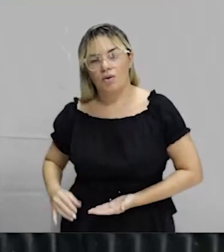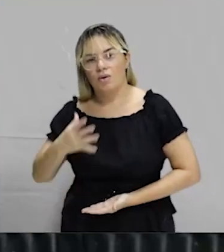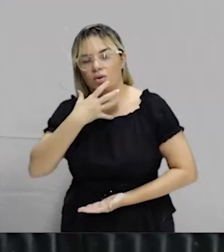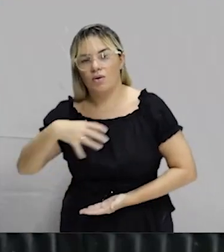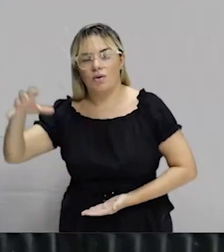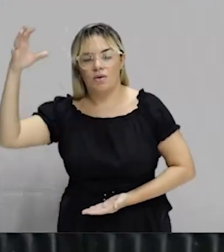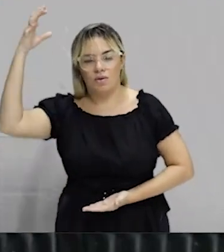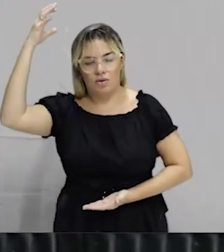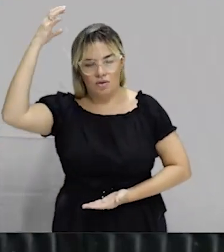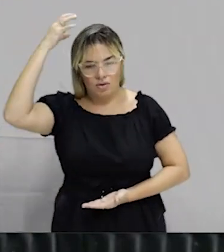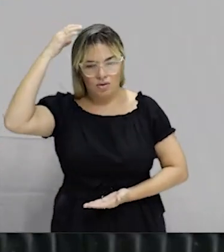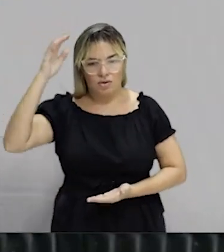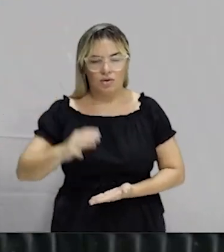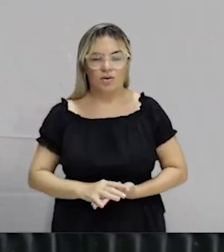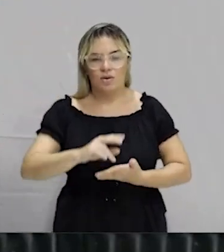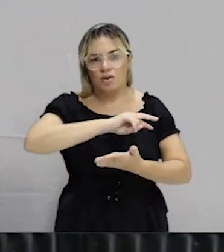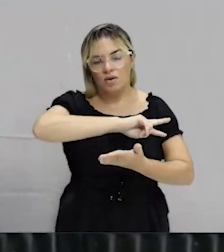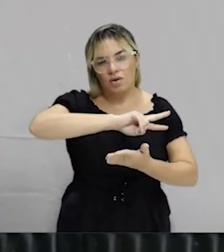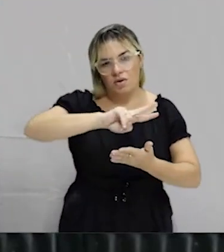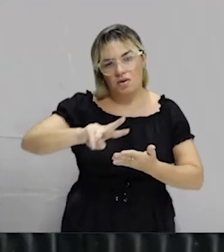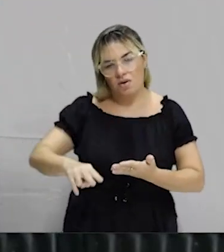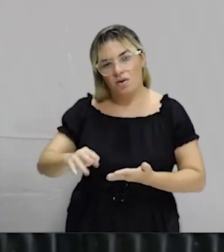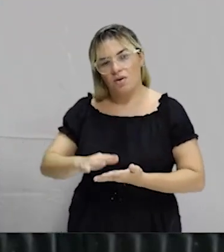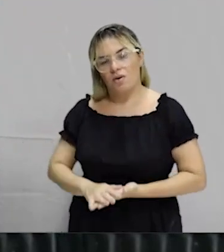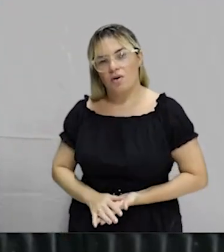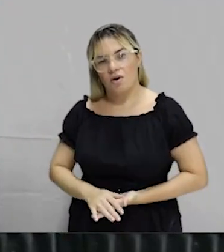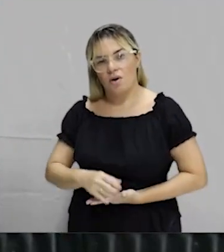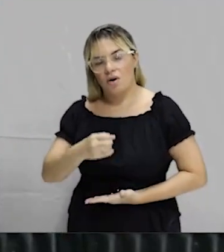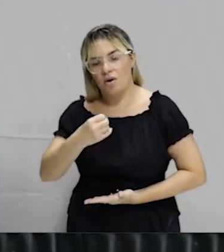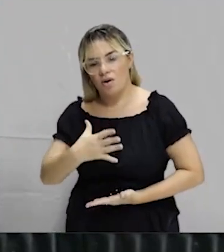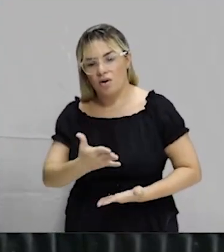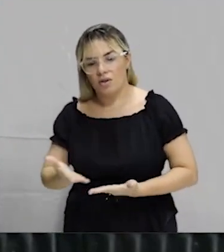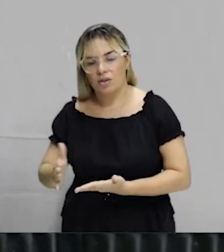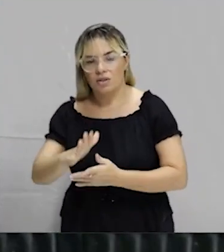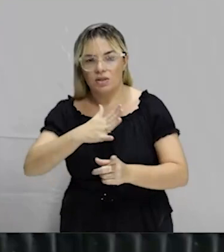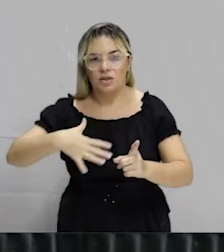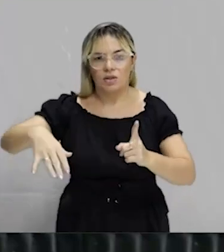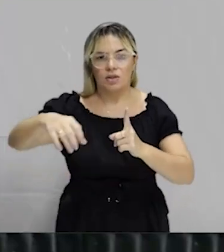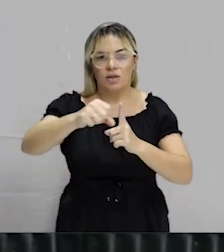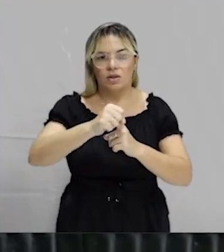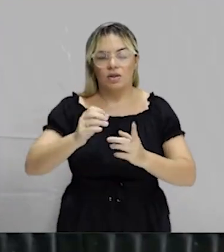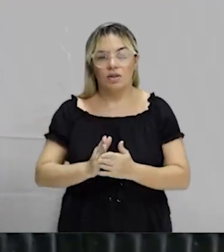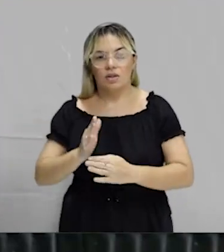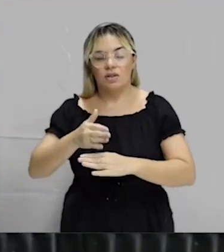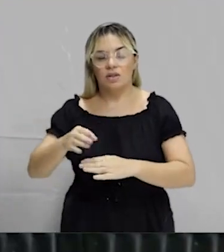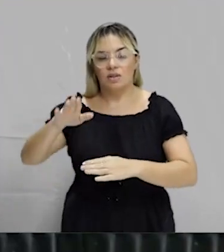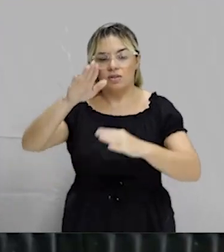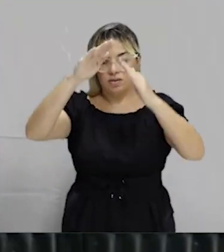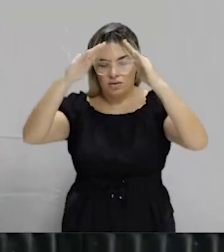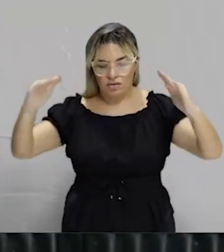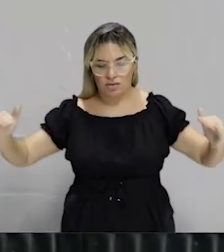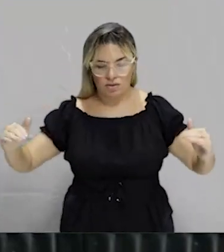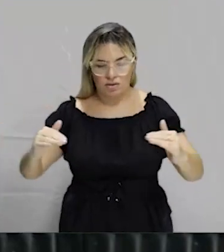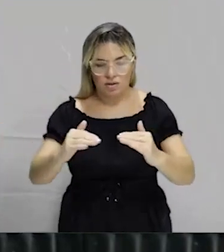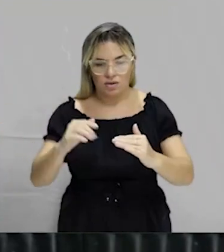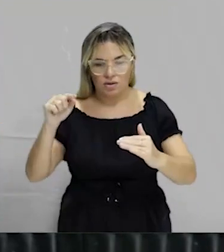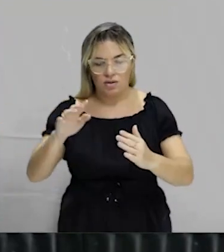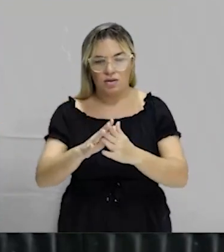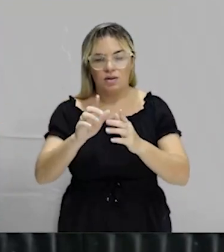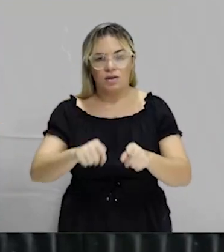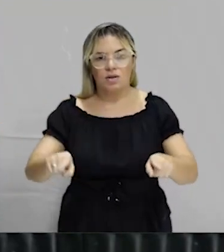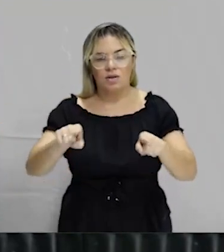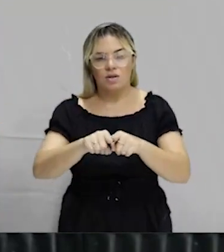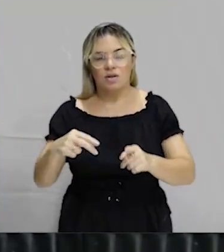de benefícios para esses setores da sociedade. Dentro dessa pirâmide, nós temos